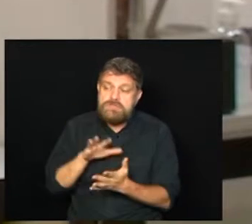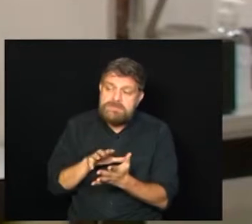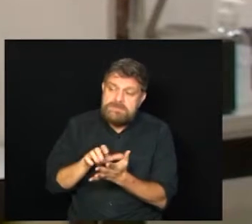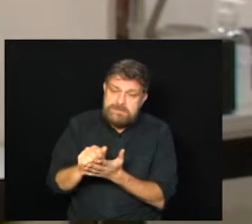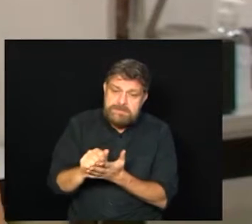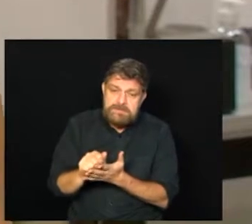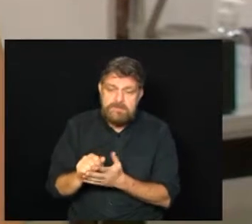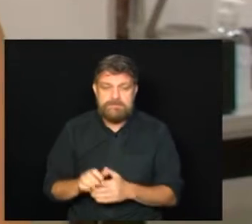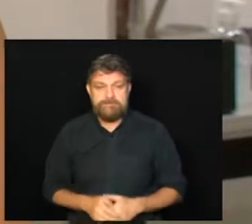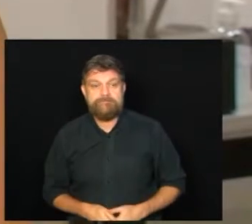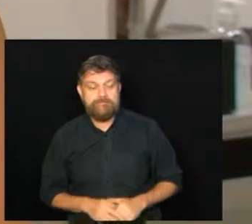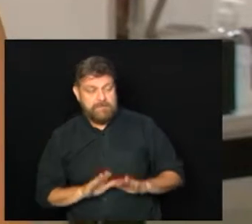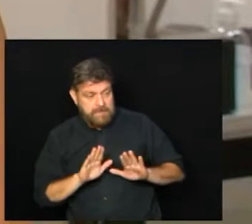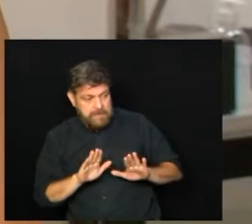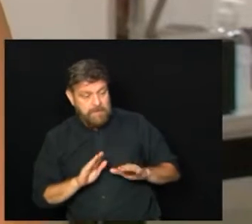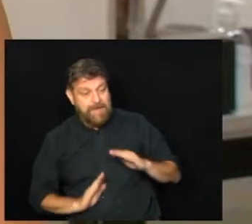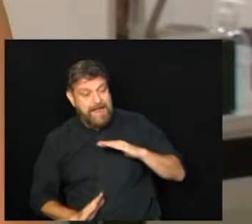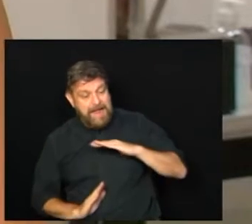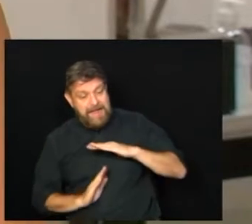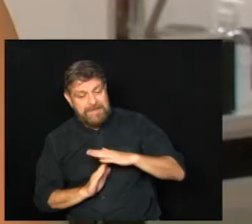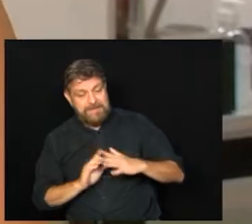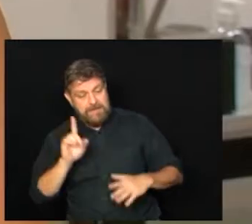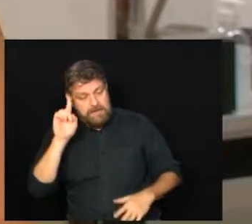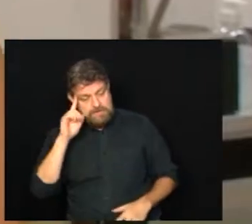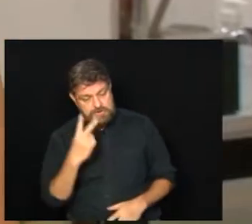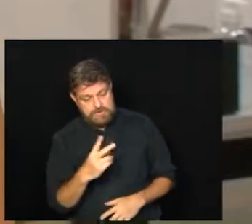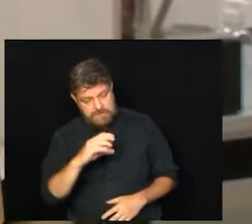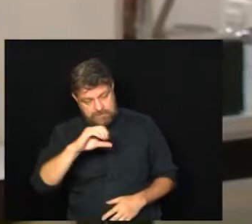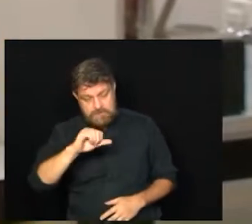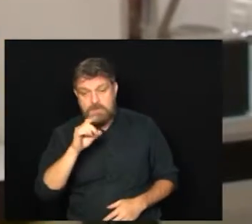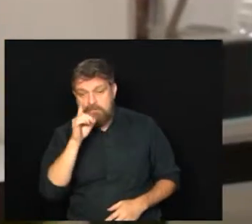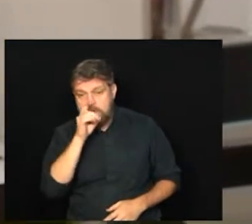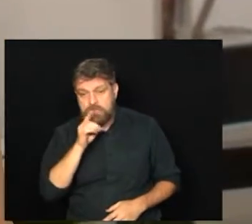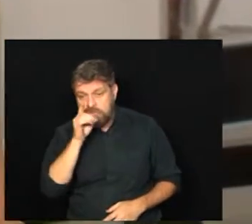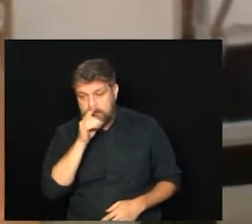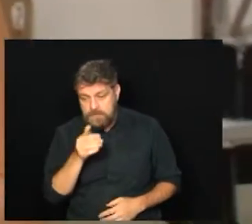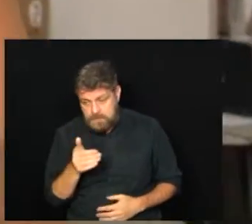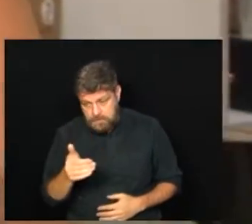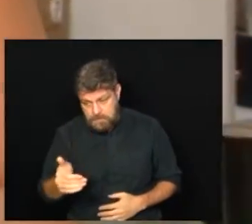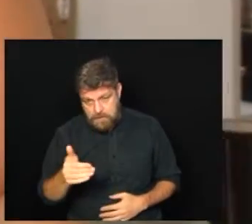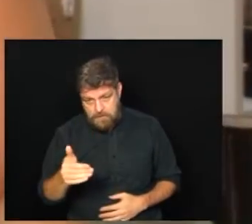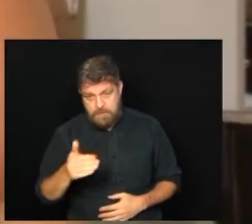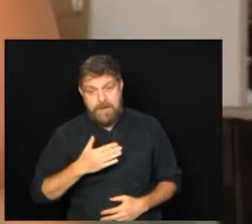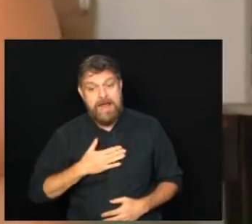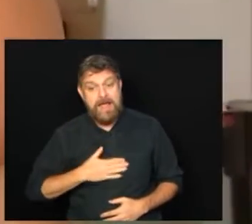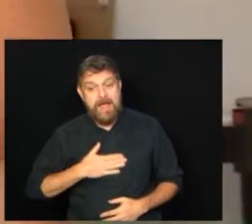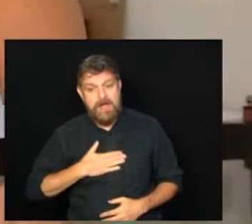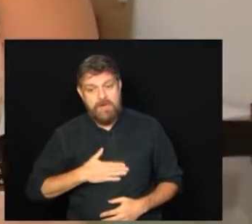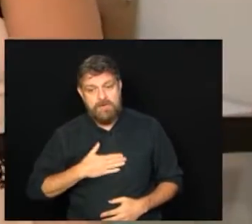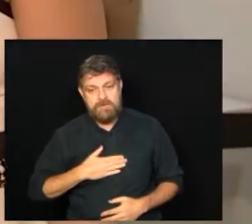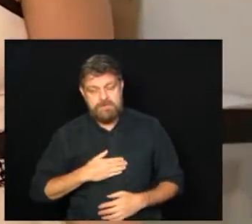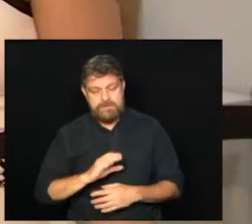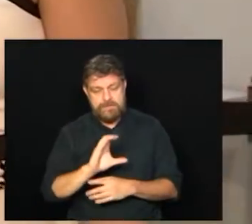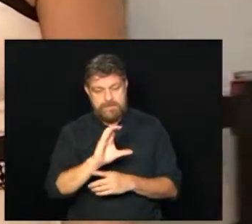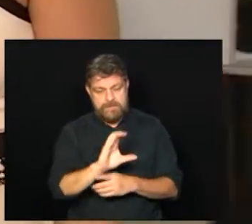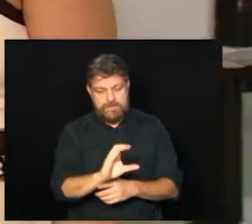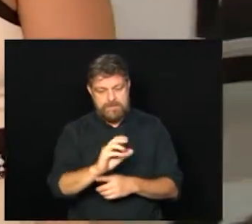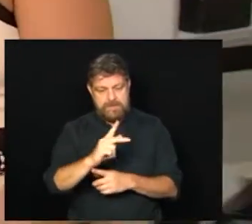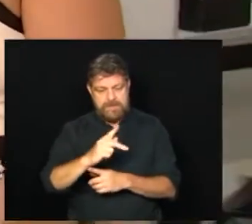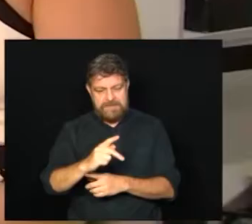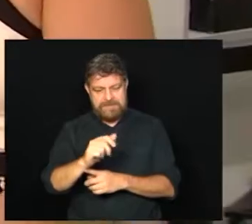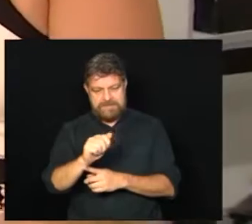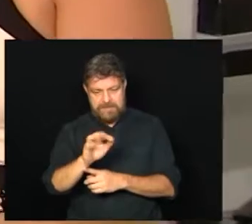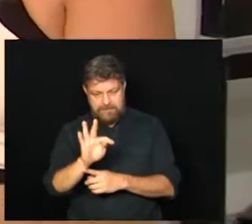inscrever, Camila? As inscrições vão até dia 29, no domingo, 29 de agosto. O CEPAT tem um posto de